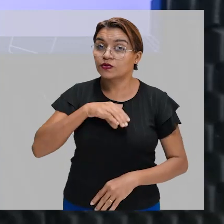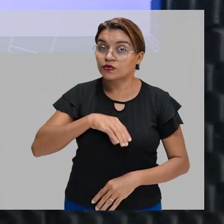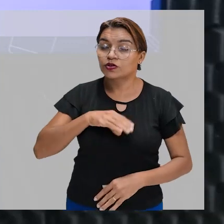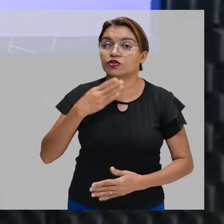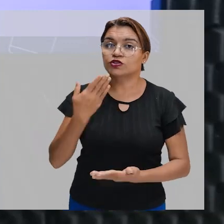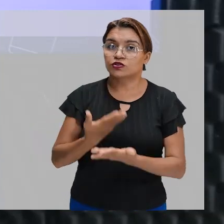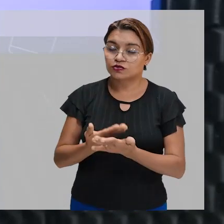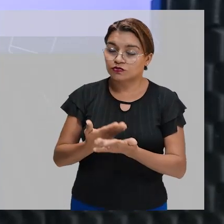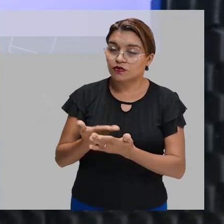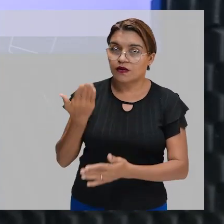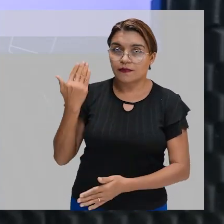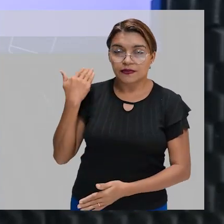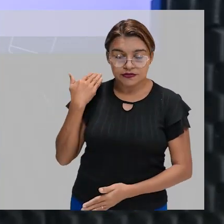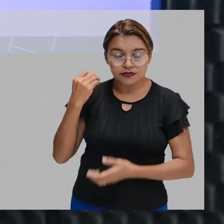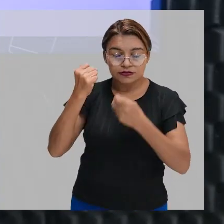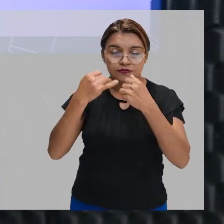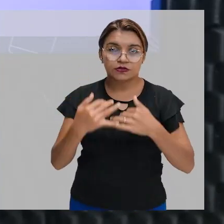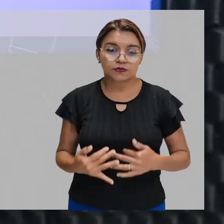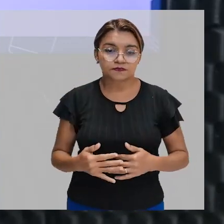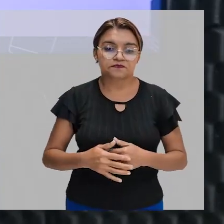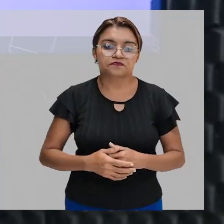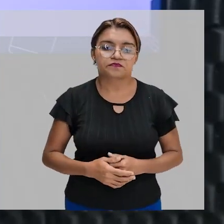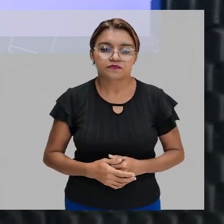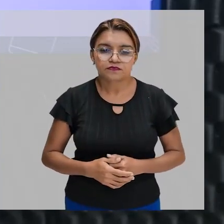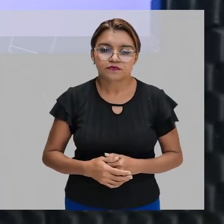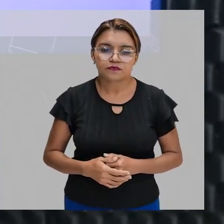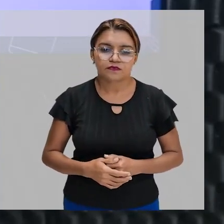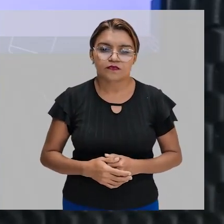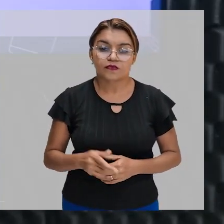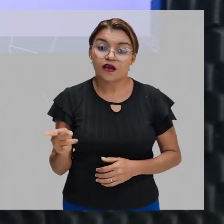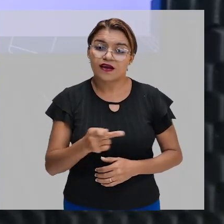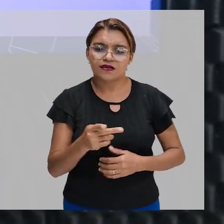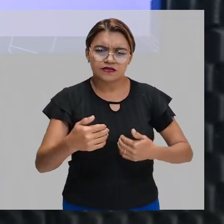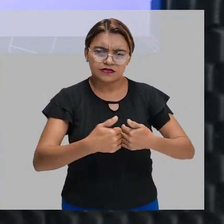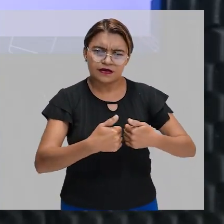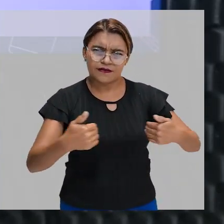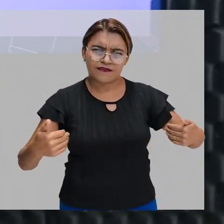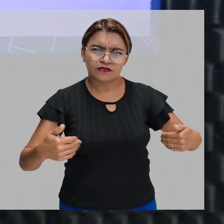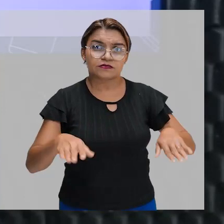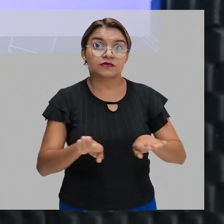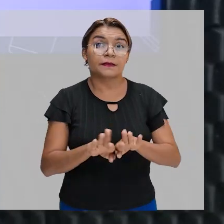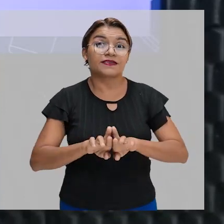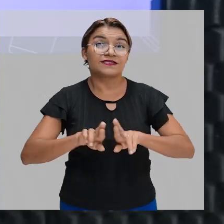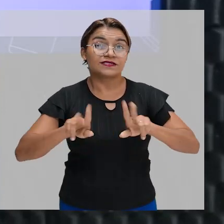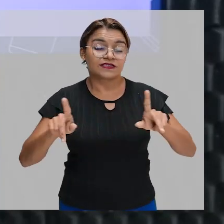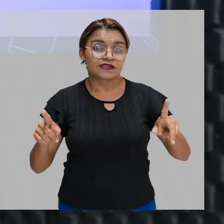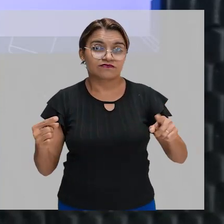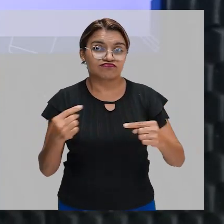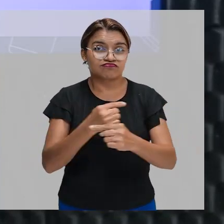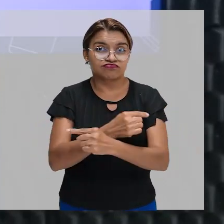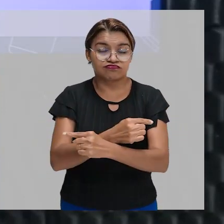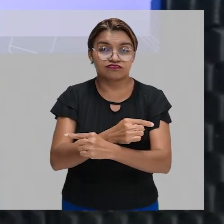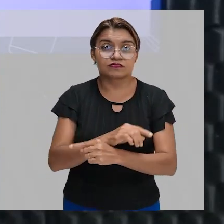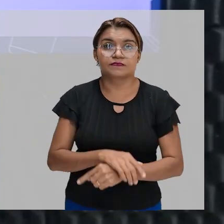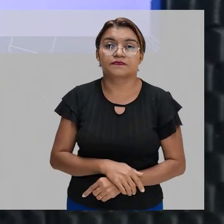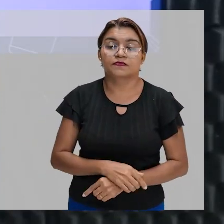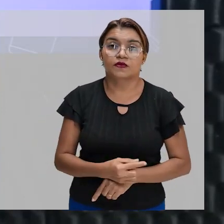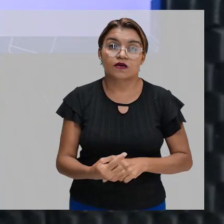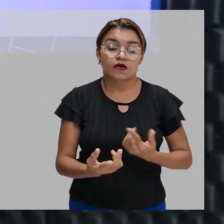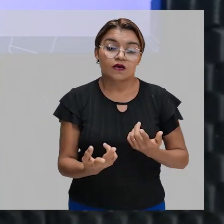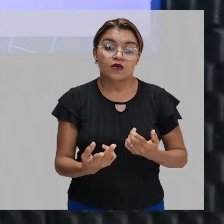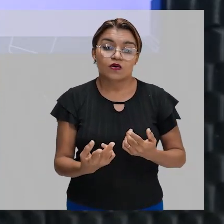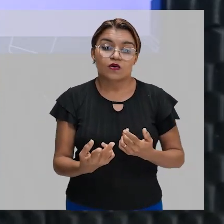na aula passada sobre o romantismo português ele se afastam e se divertem um é constante pessoal